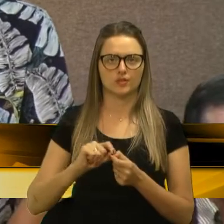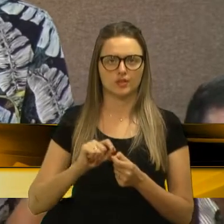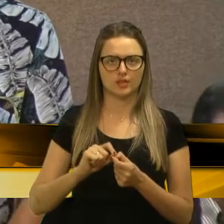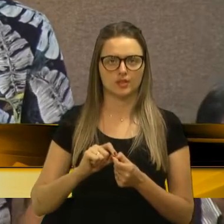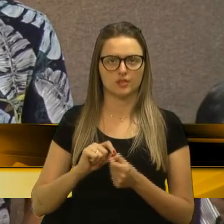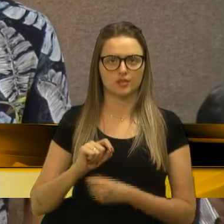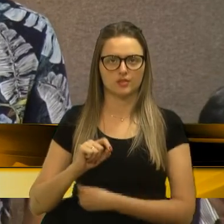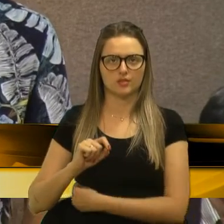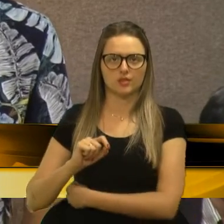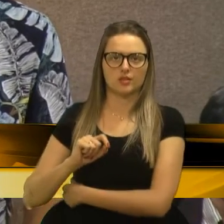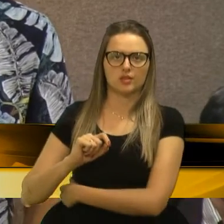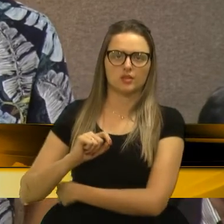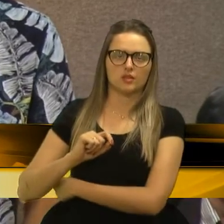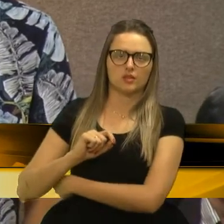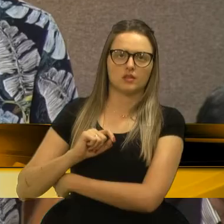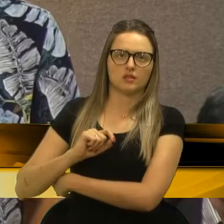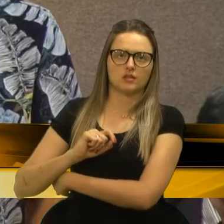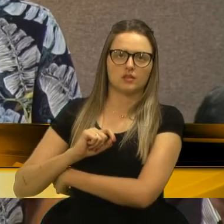ver isso.